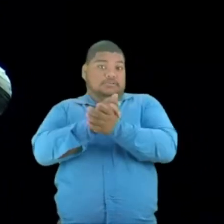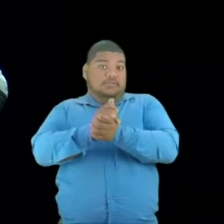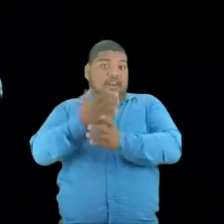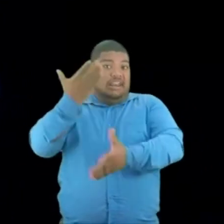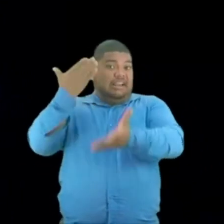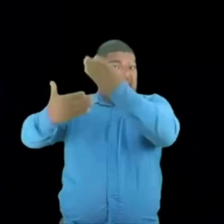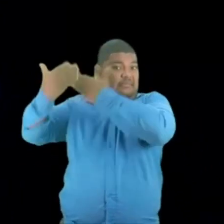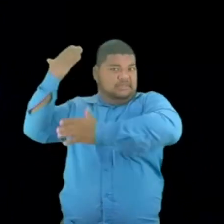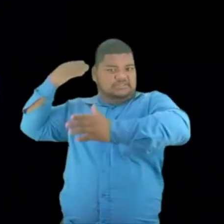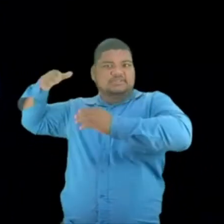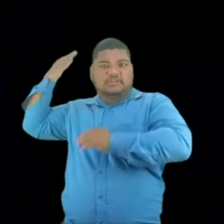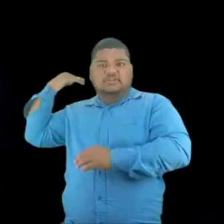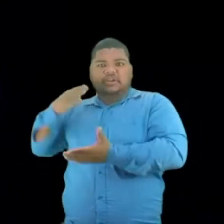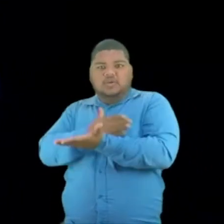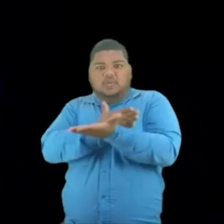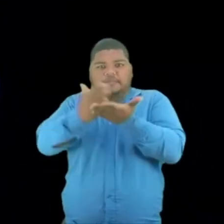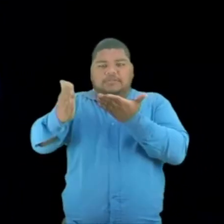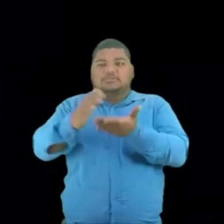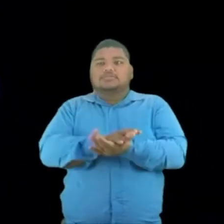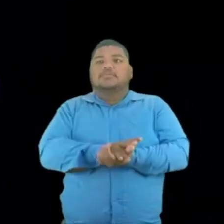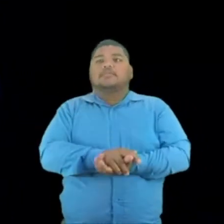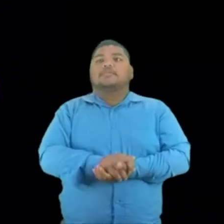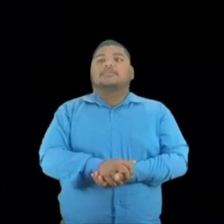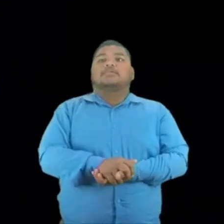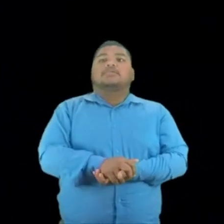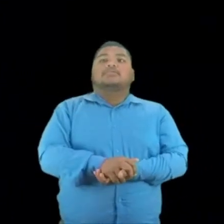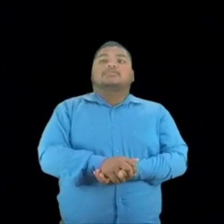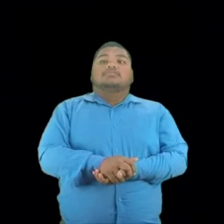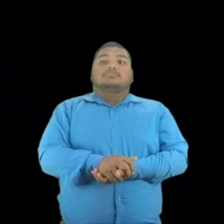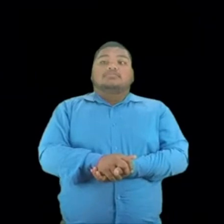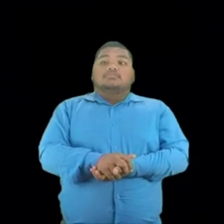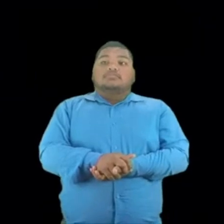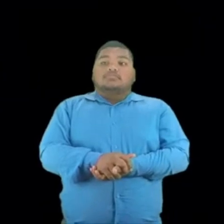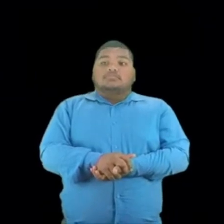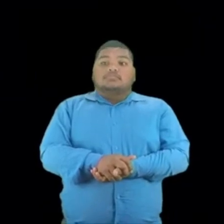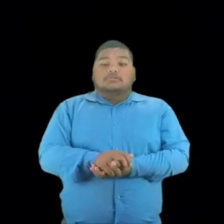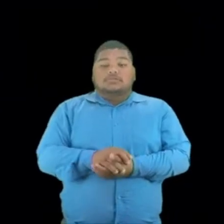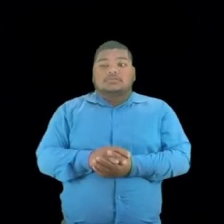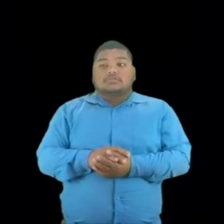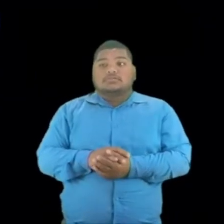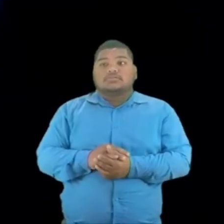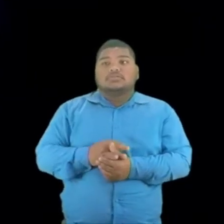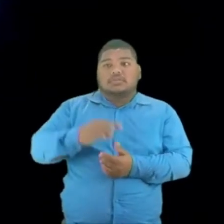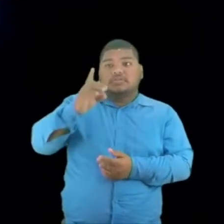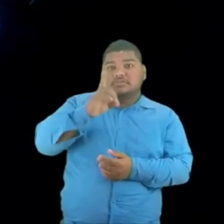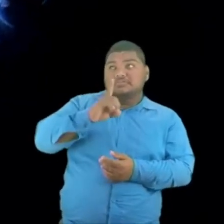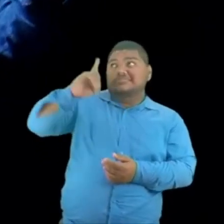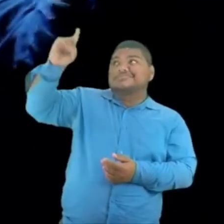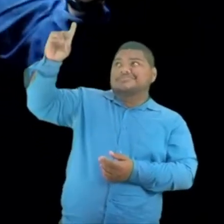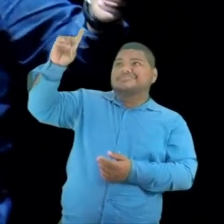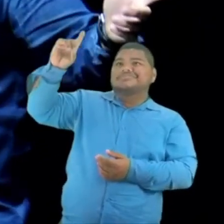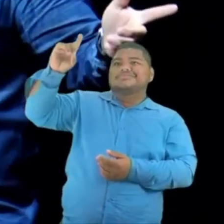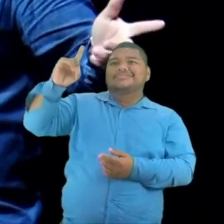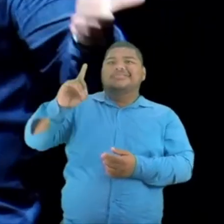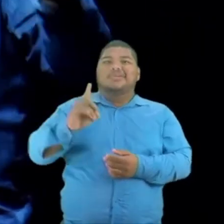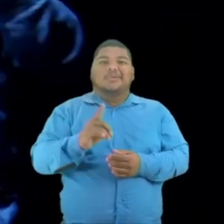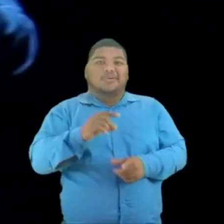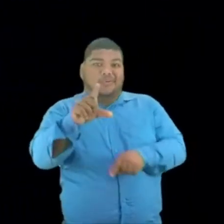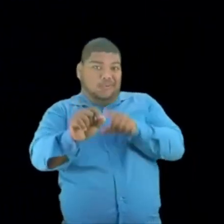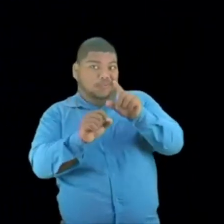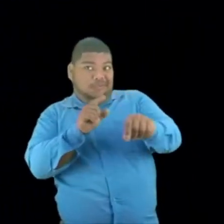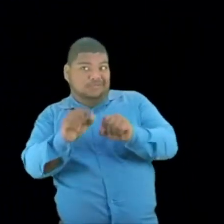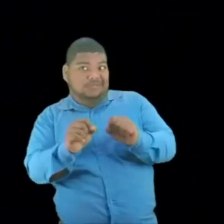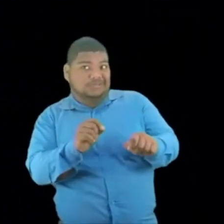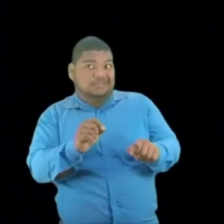Então, eles são culpados, tá? Não é Deus se omitindo, não. Não é uma omissão divina, é Deus. Deus deu a oportunidade para eles escolherem.